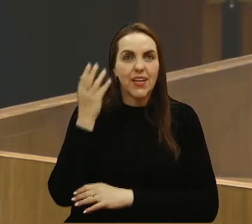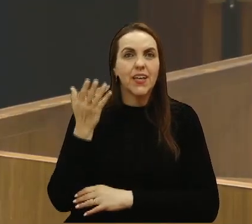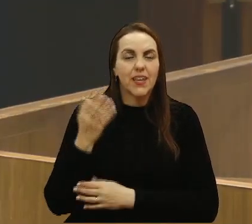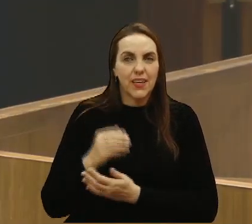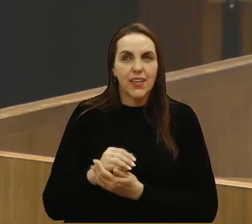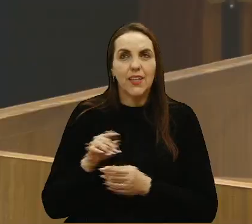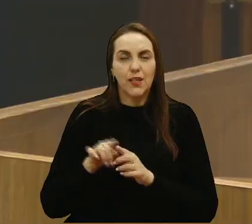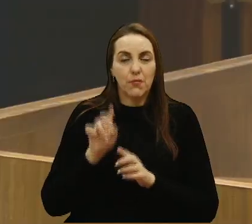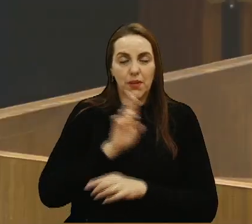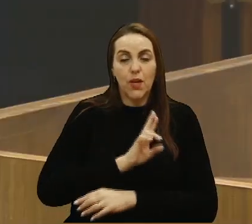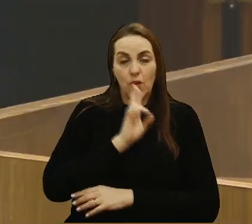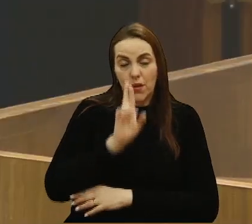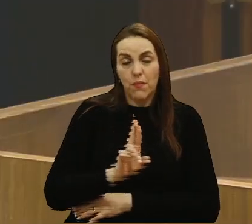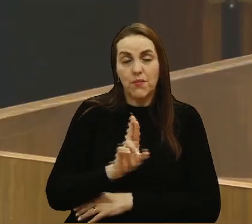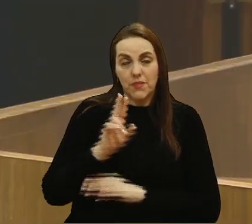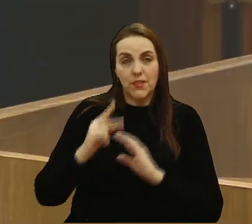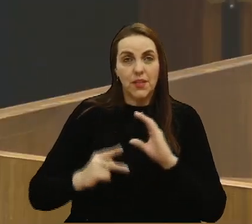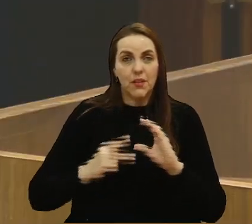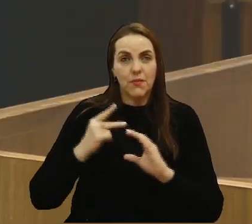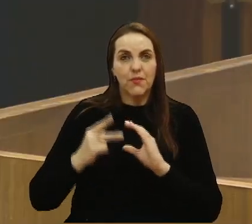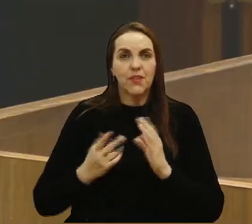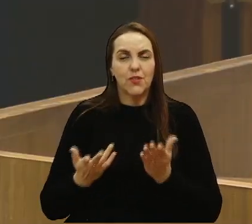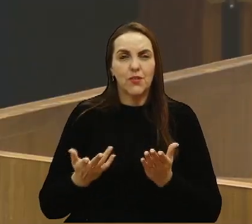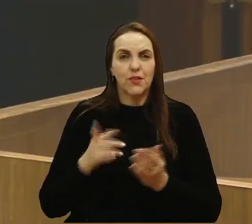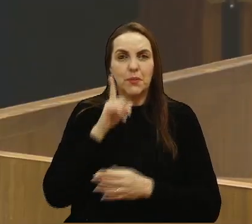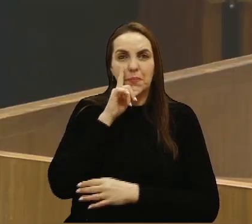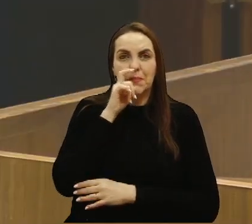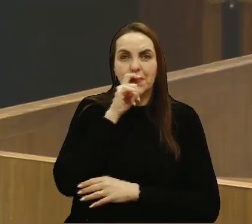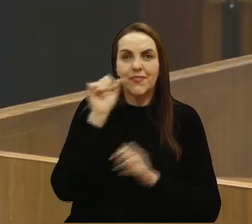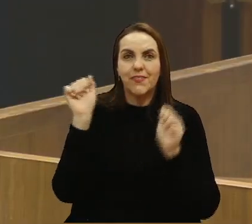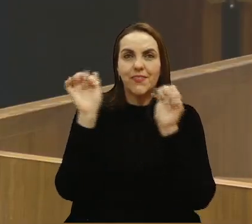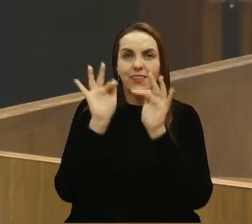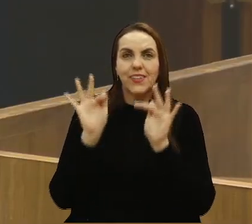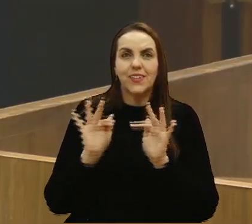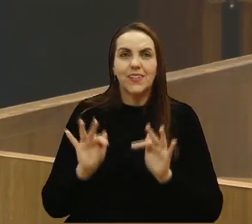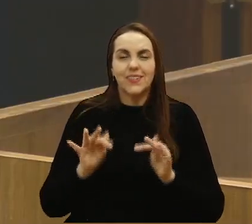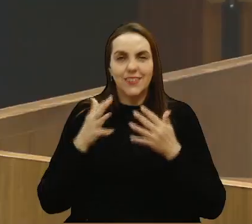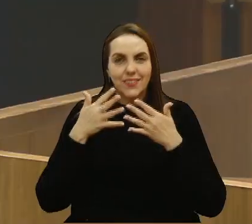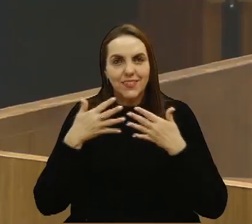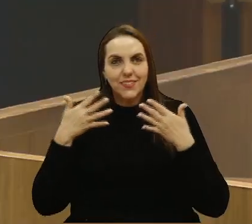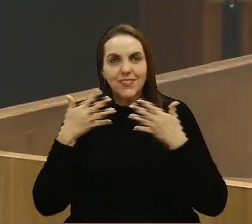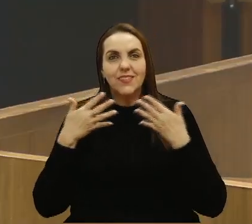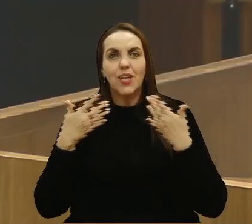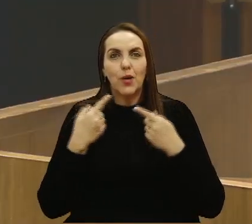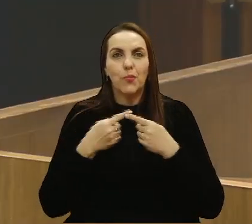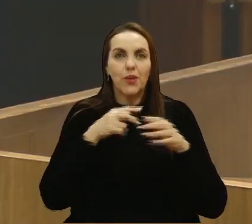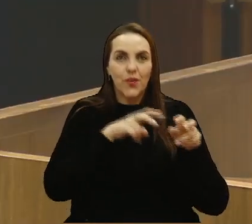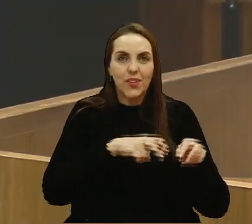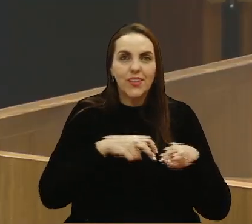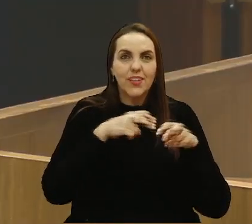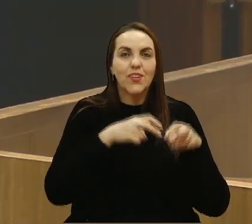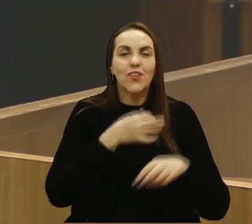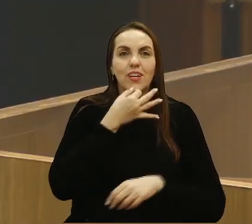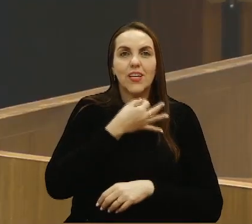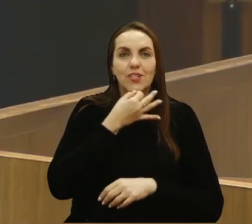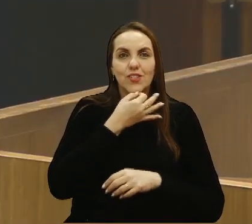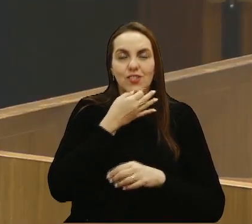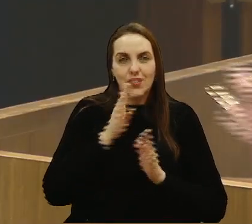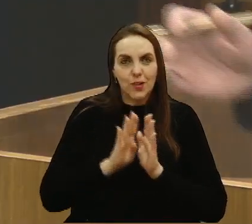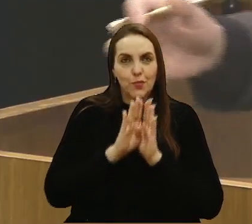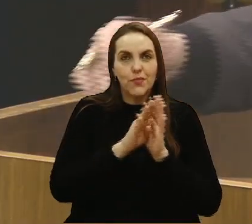representando a Câmara de Vereadores, ver os pais felizes, alegres, porque o interior de Caxias está sendo